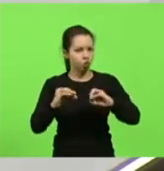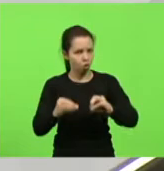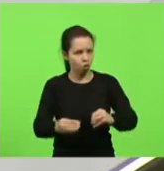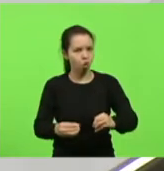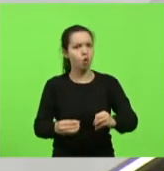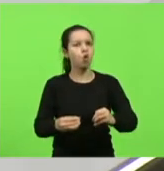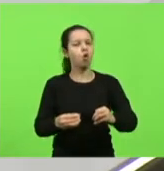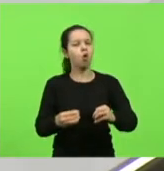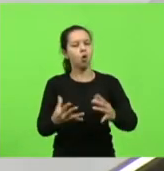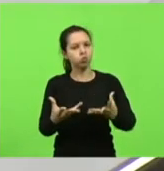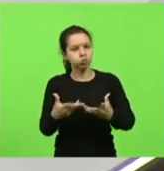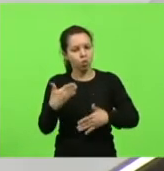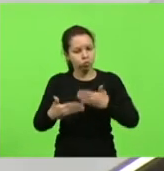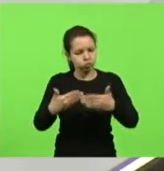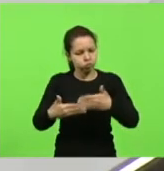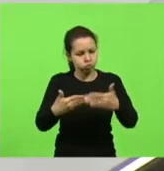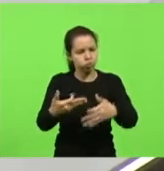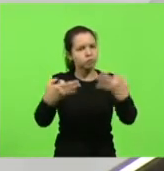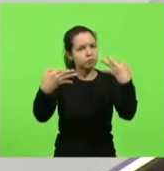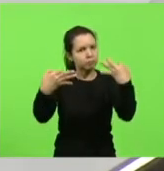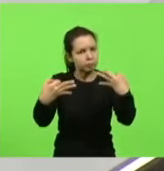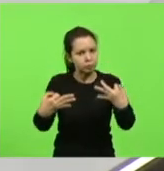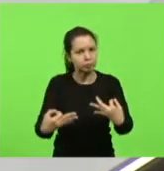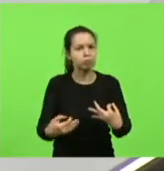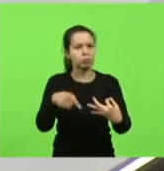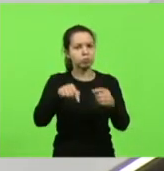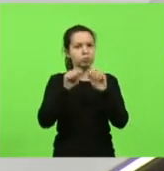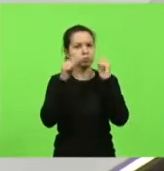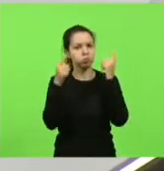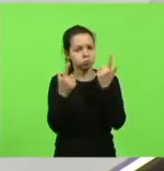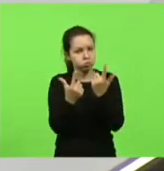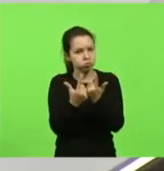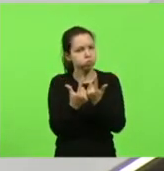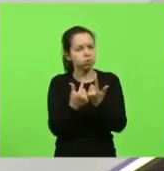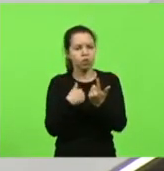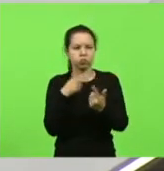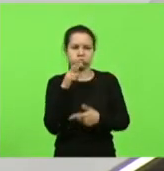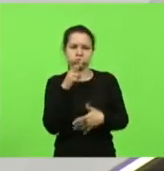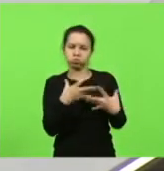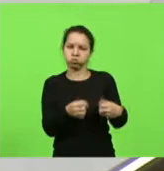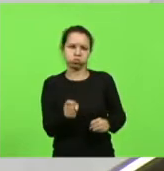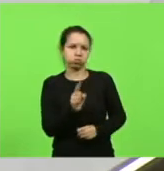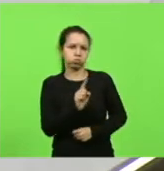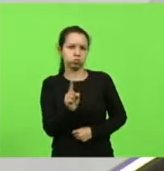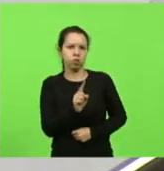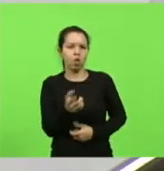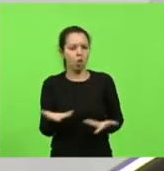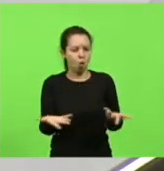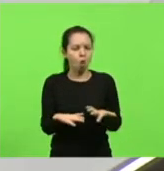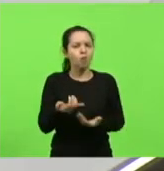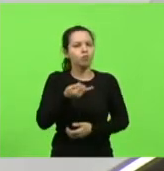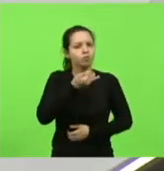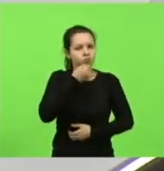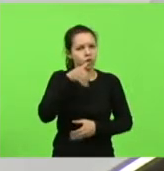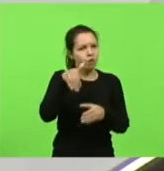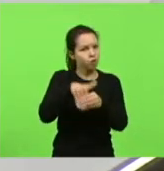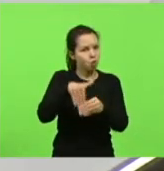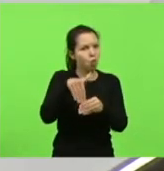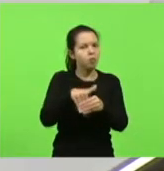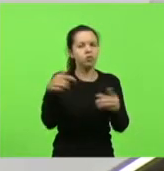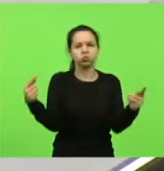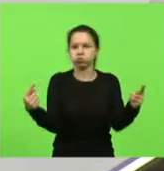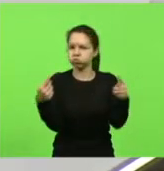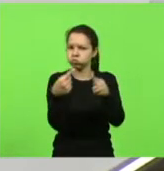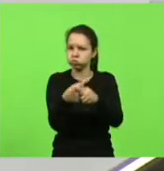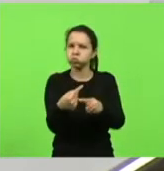pelo correto trâmite, pela justiça nessa casa, deveria se incomodar. Hoje, infelizmente, nós tivemos uma votação arbitrária. O